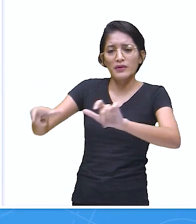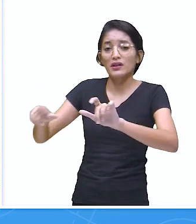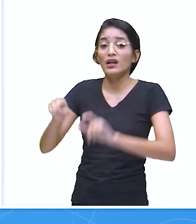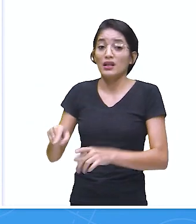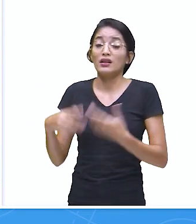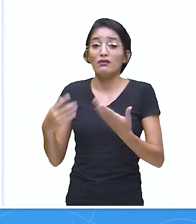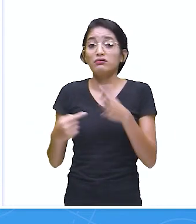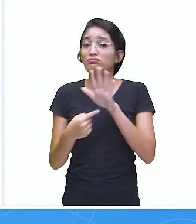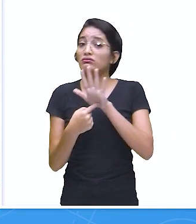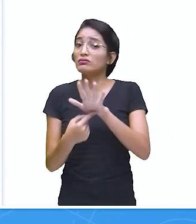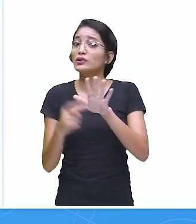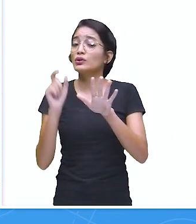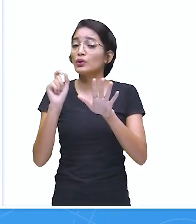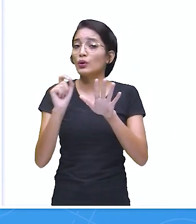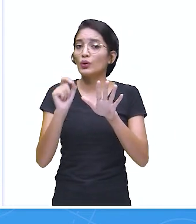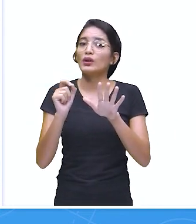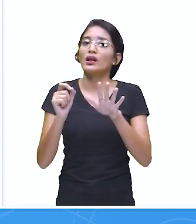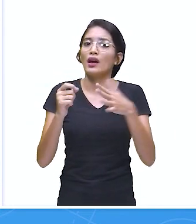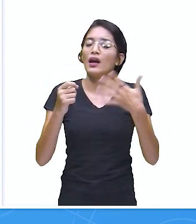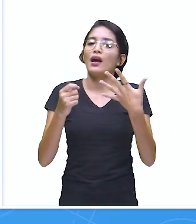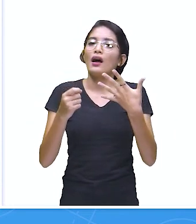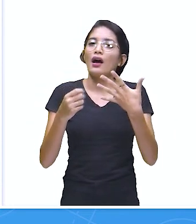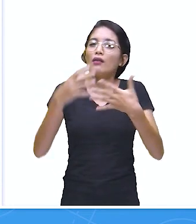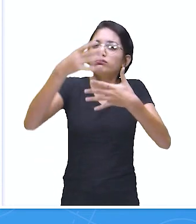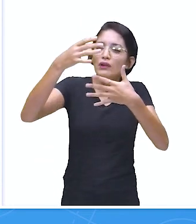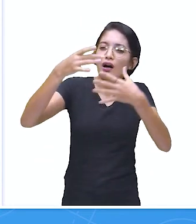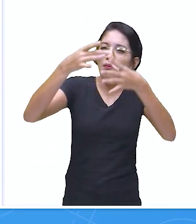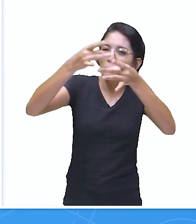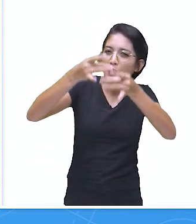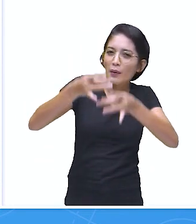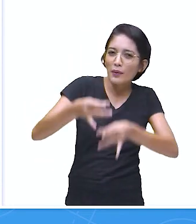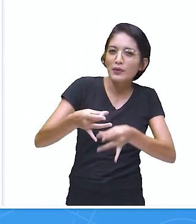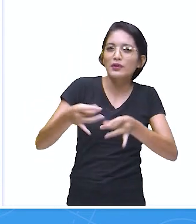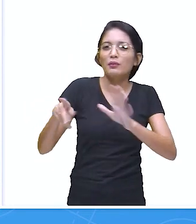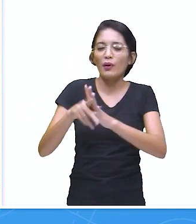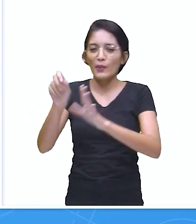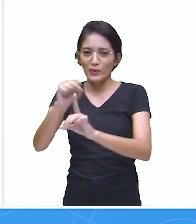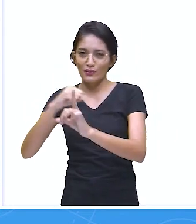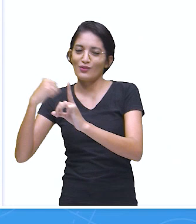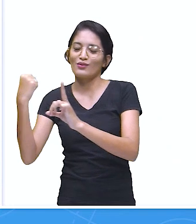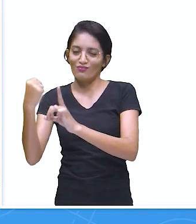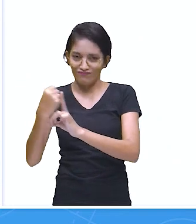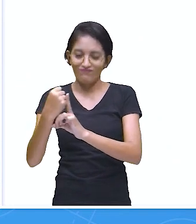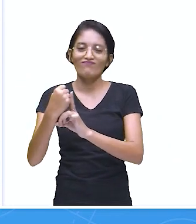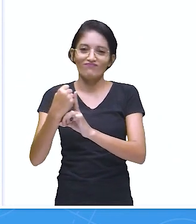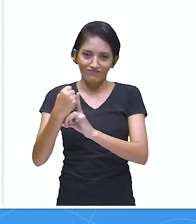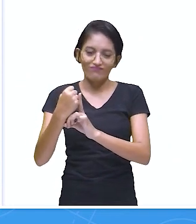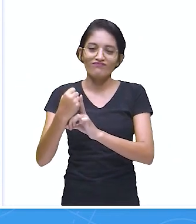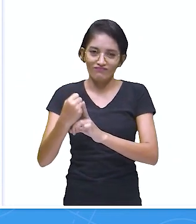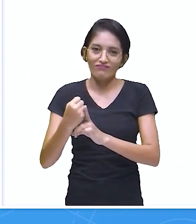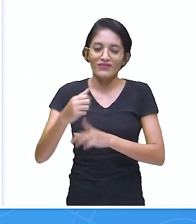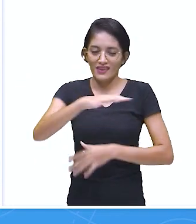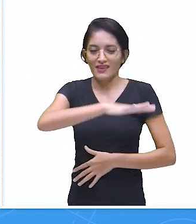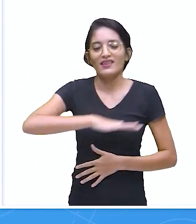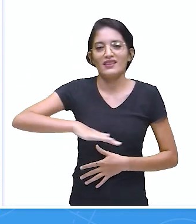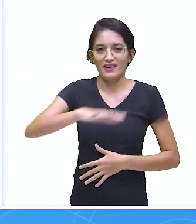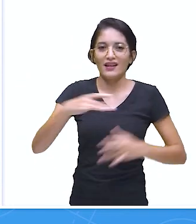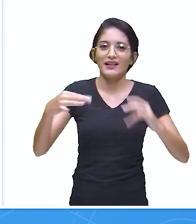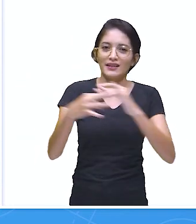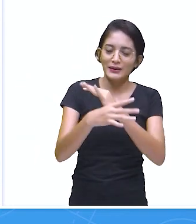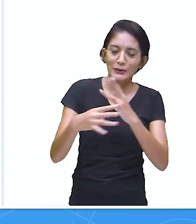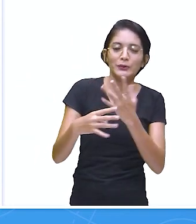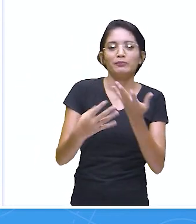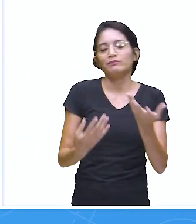ele vai trazer também aspectos de crítica social, né? Críticas urbanas,